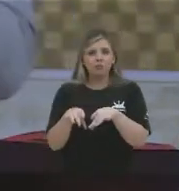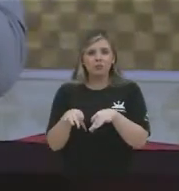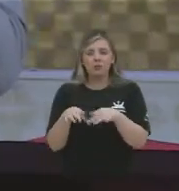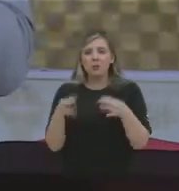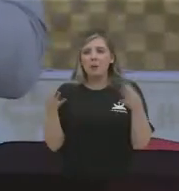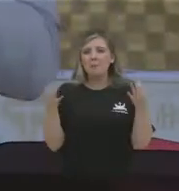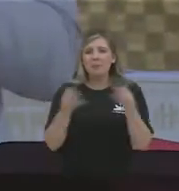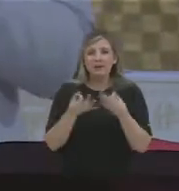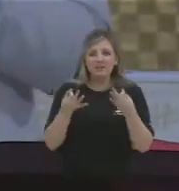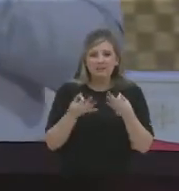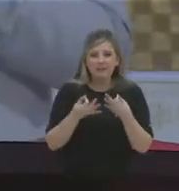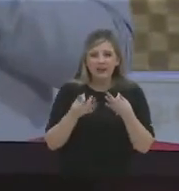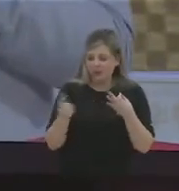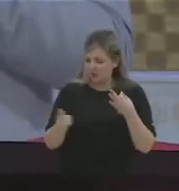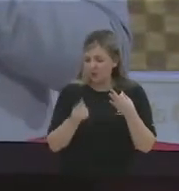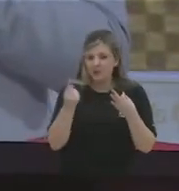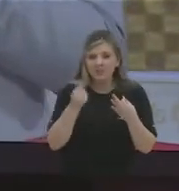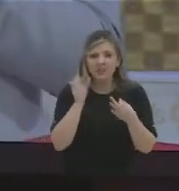só Deus.